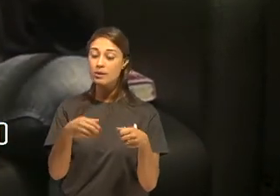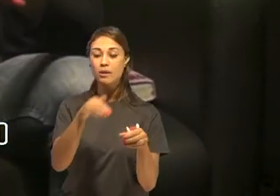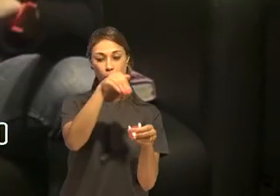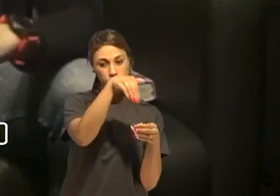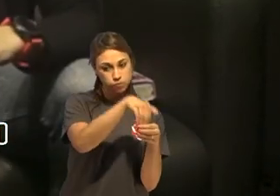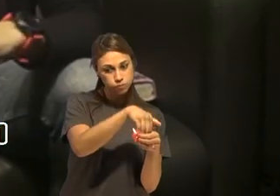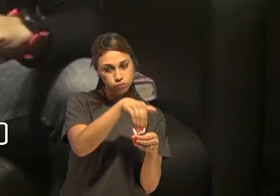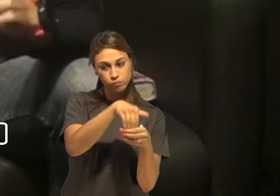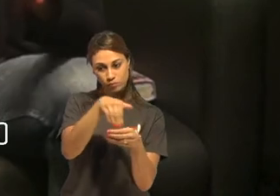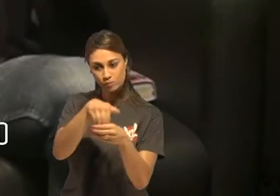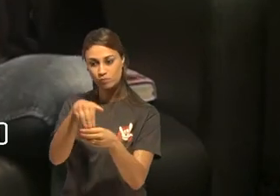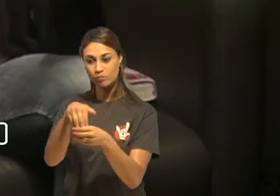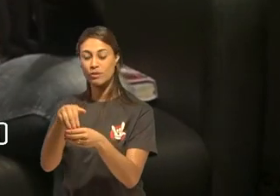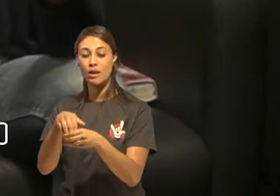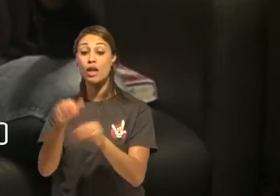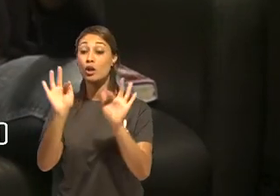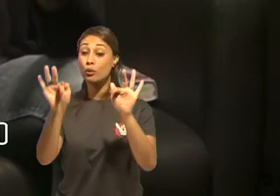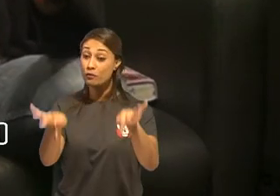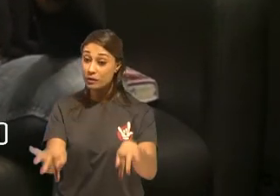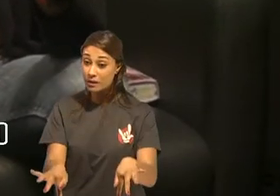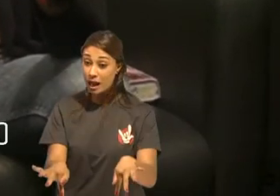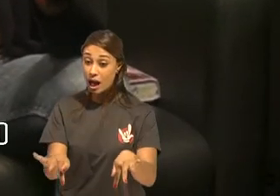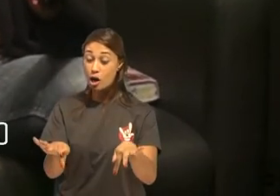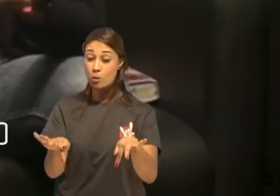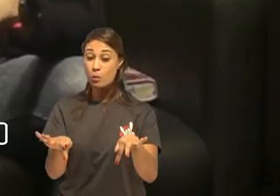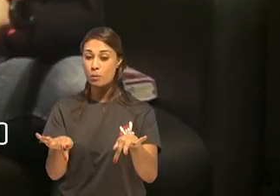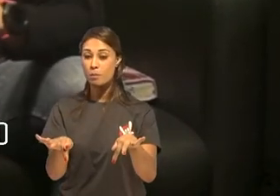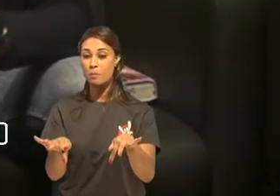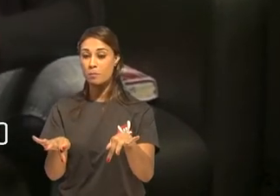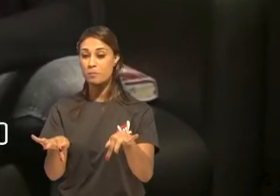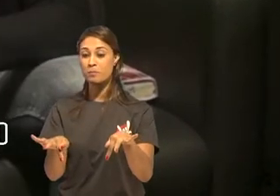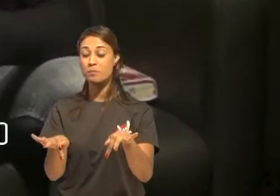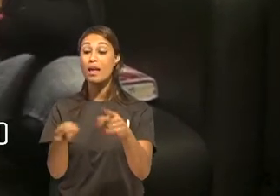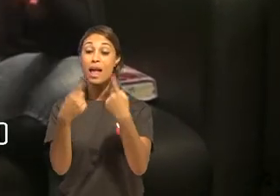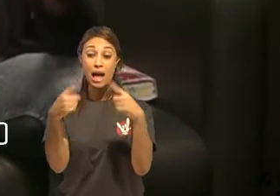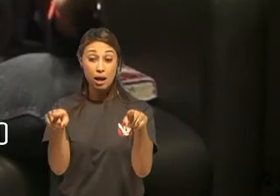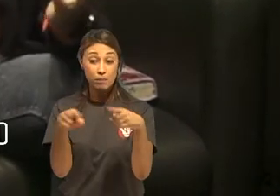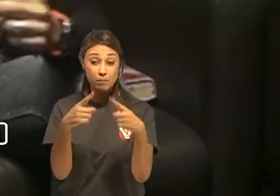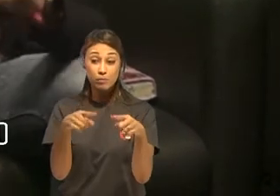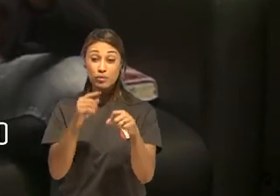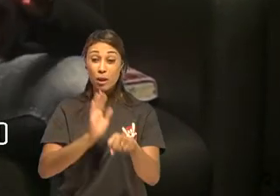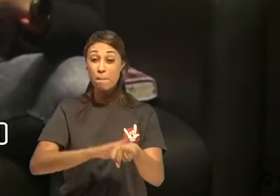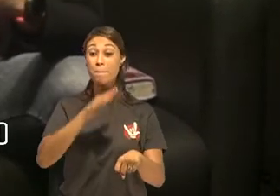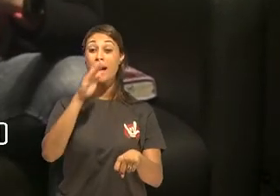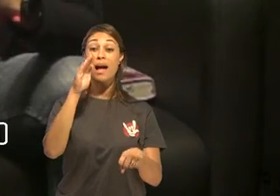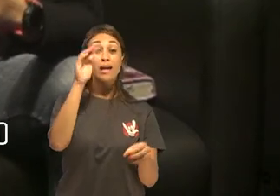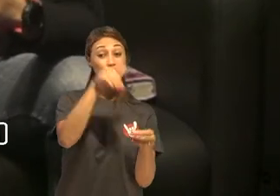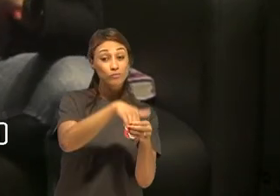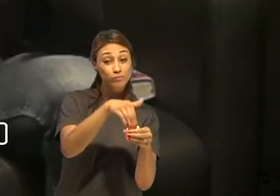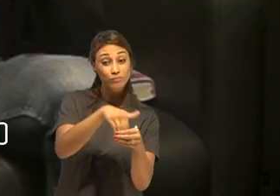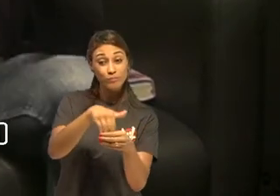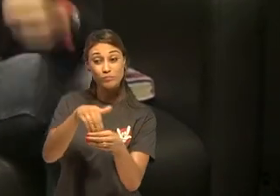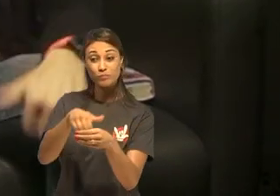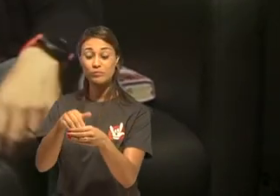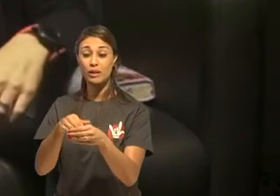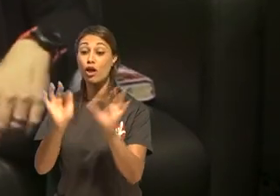música mais votada vai ser tocada aqui por nós. Ou Lenha na Fogueira, ou Beleza? Vamos lá?